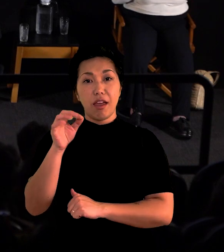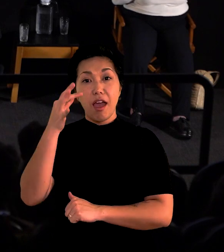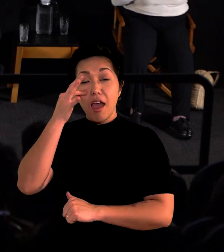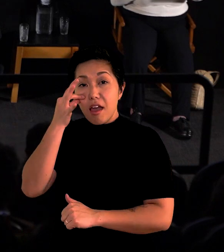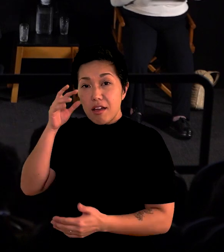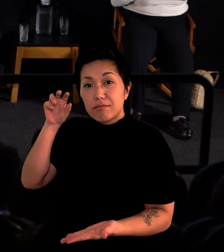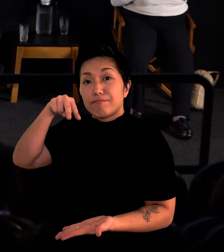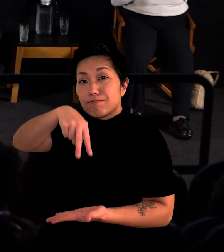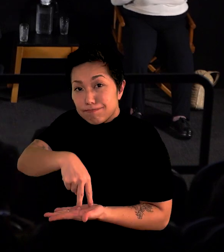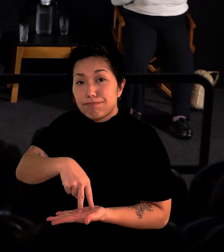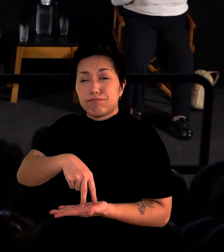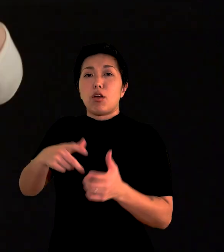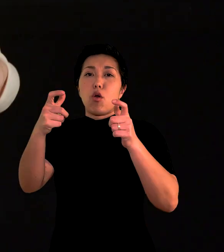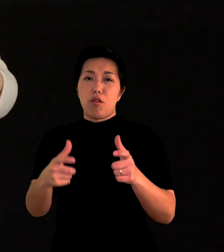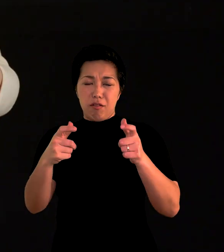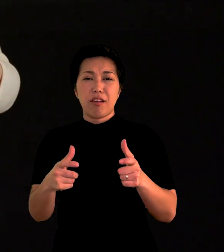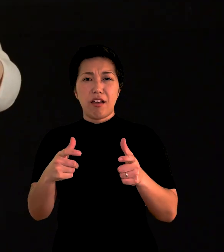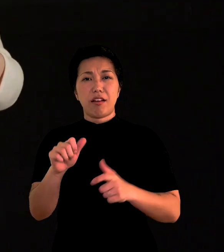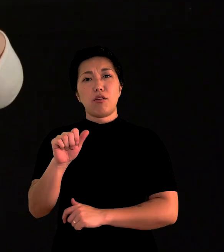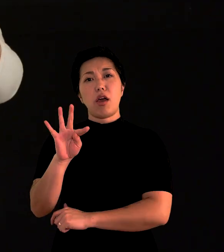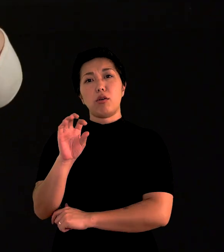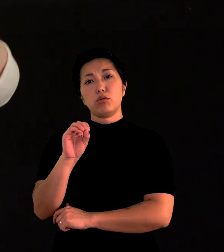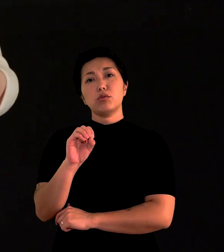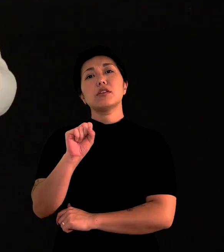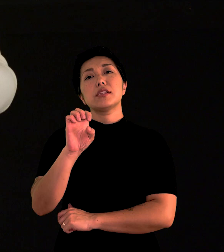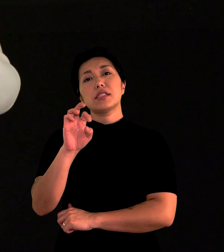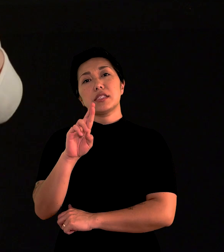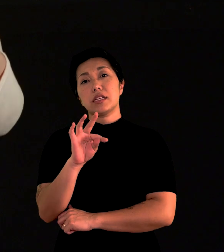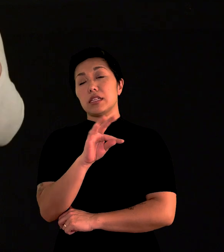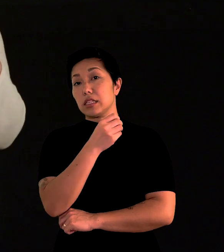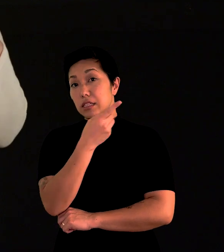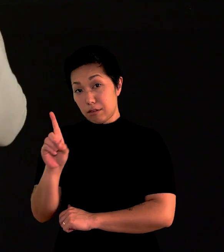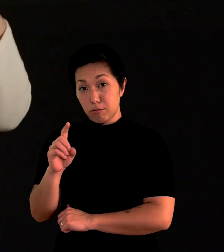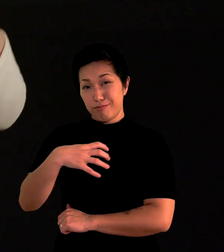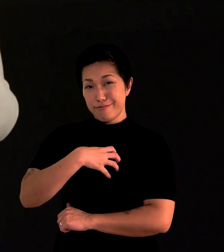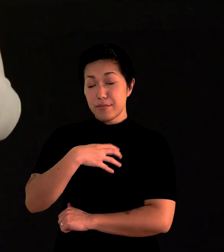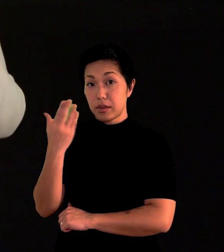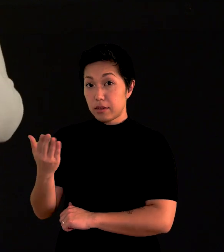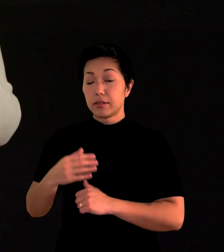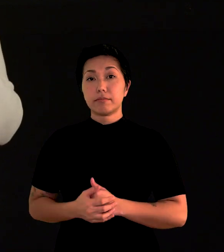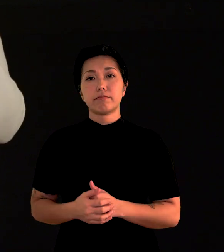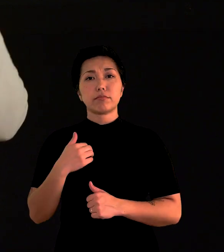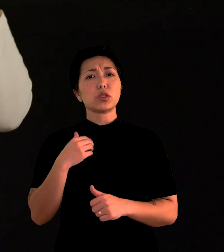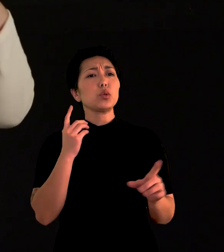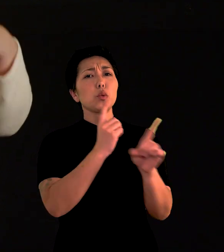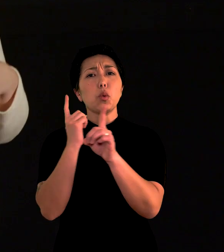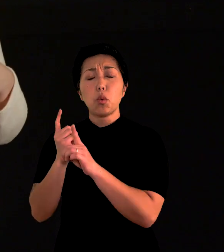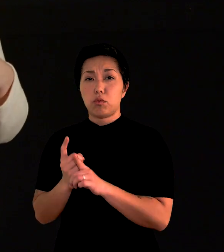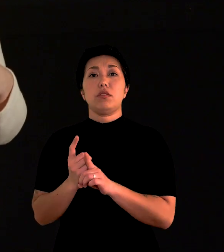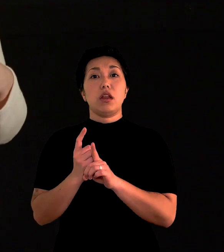da realidade que eu encontrei no território do Alto Sertão. Então, o que eu encontrei? Encontrei